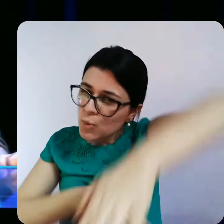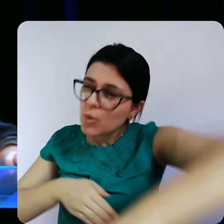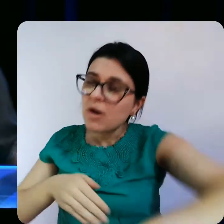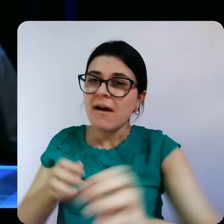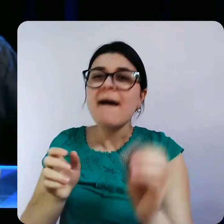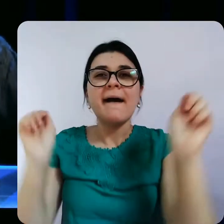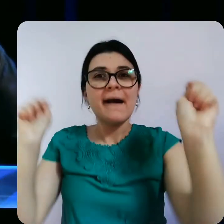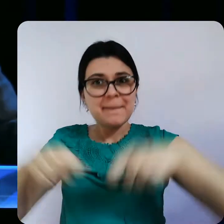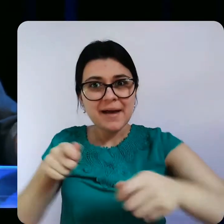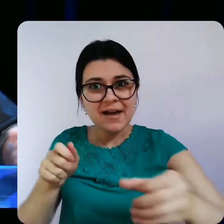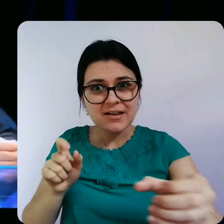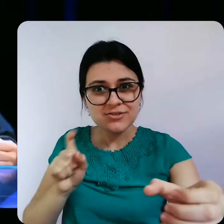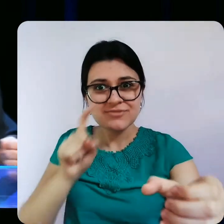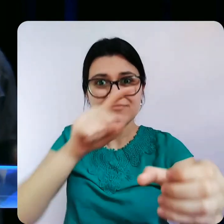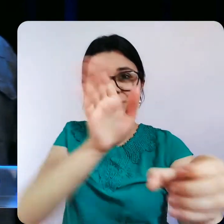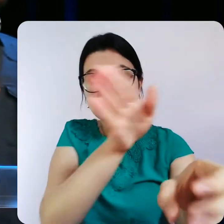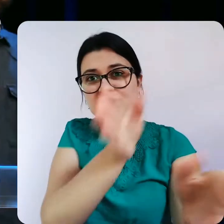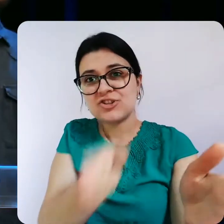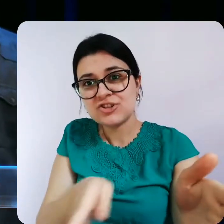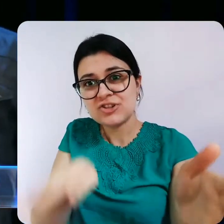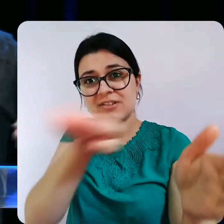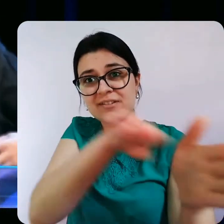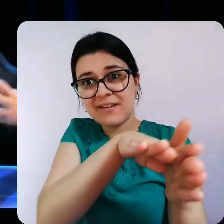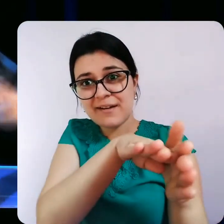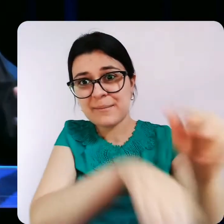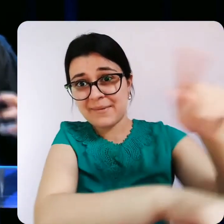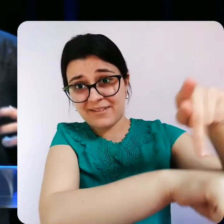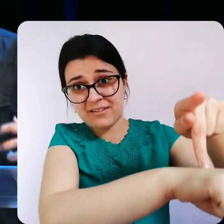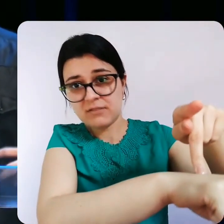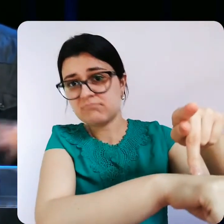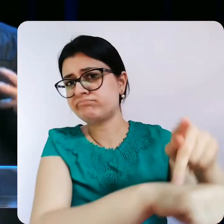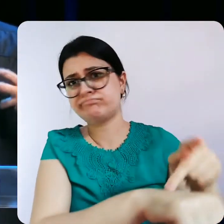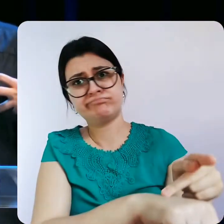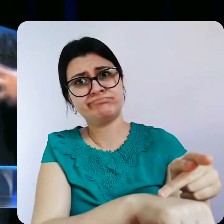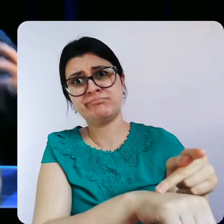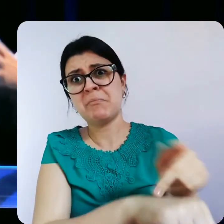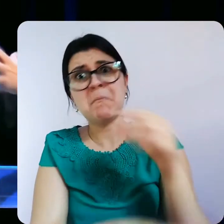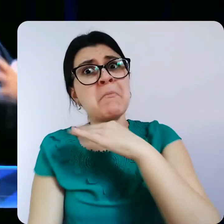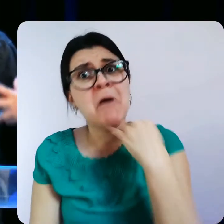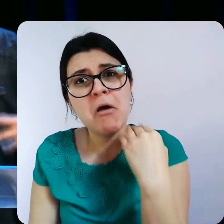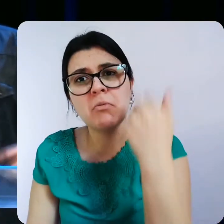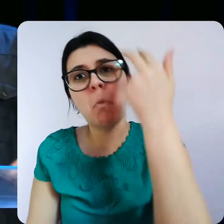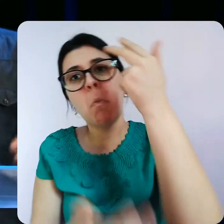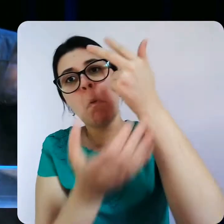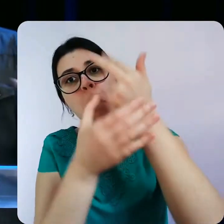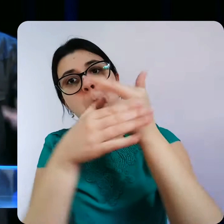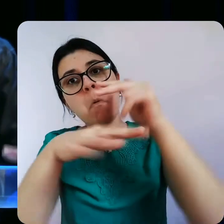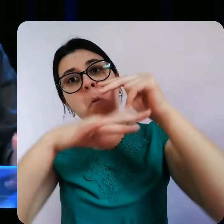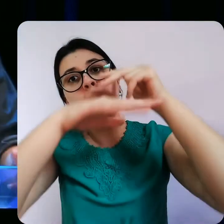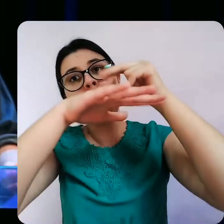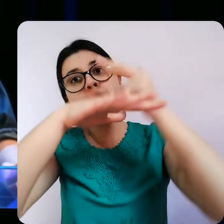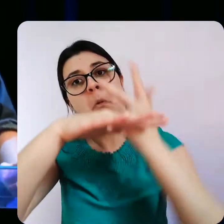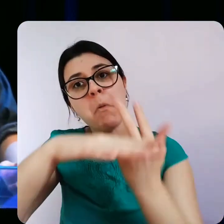todo final de semana, eu vou frequentar o PGM toda semana, eu vou ser uma boa pessoa. Quando a salvação depende dos meus próprios esforços, é a